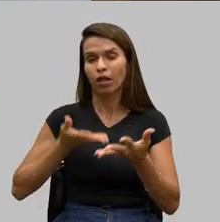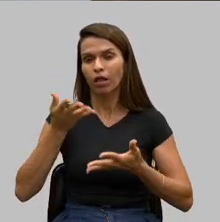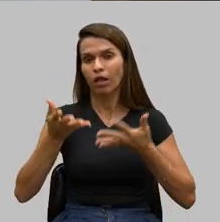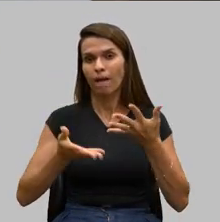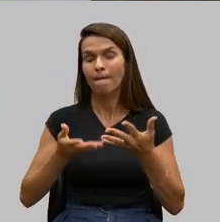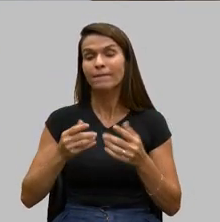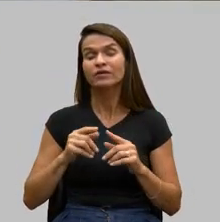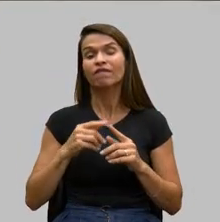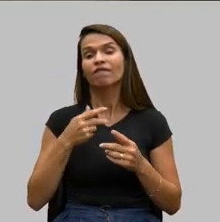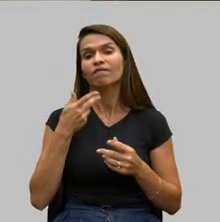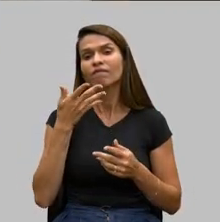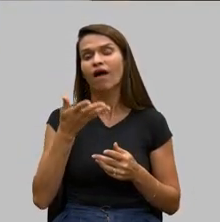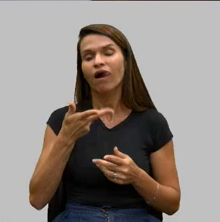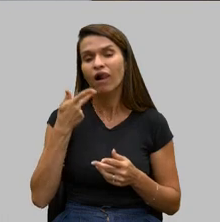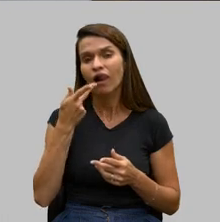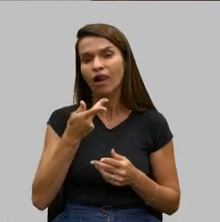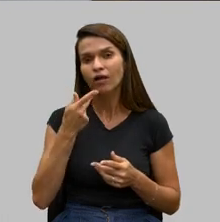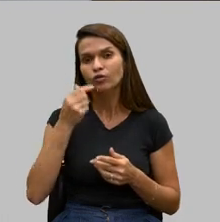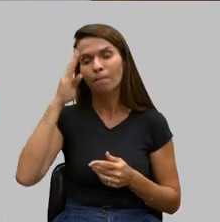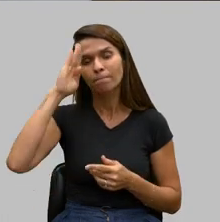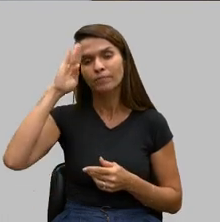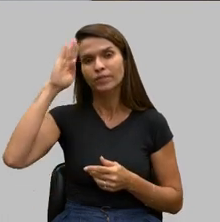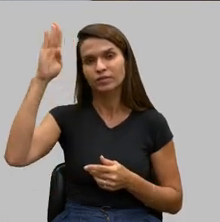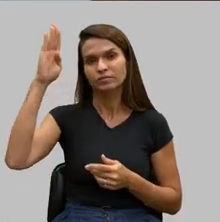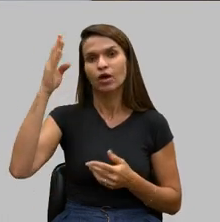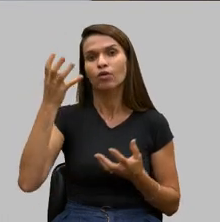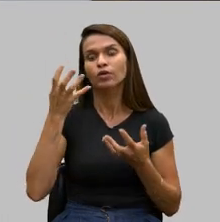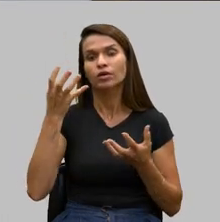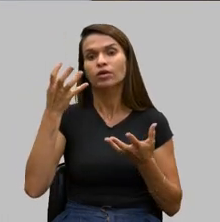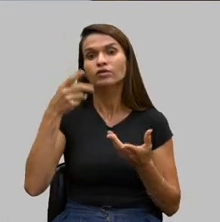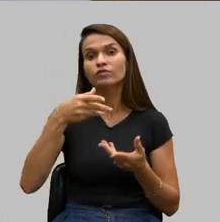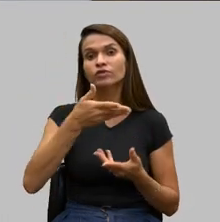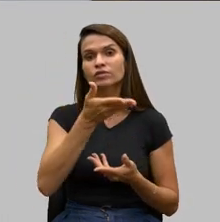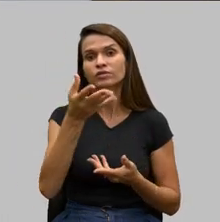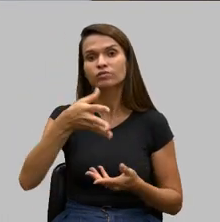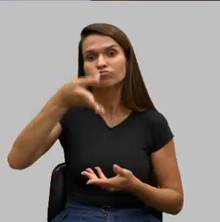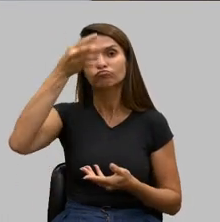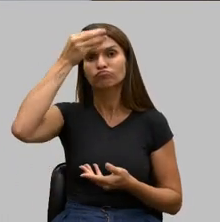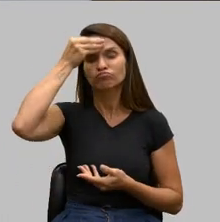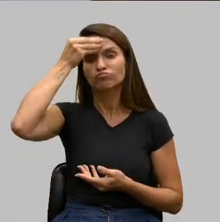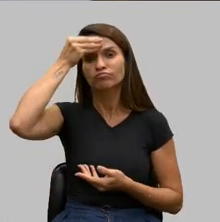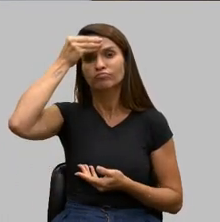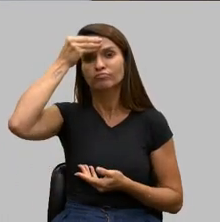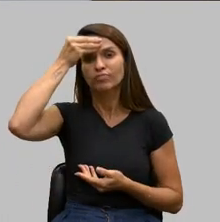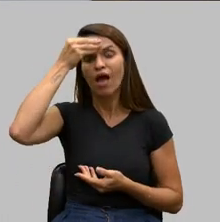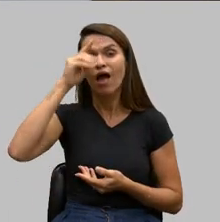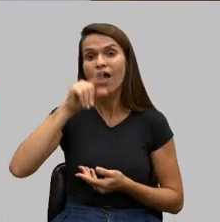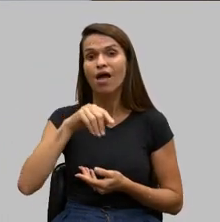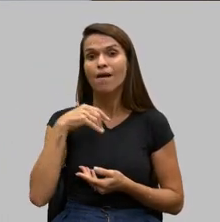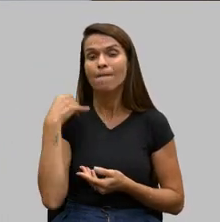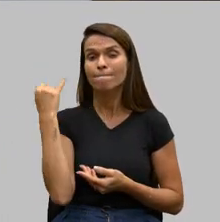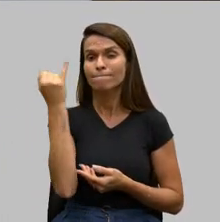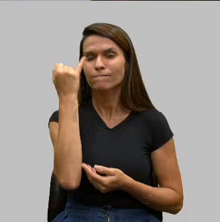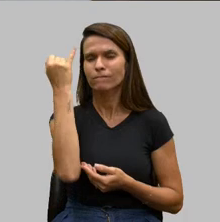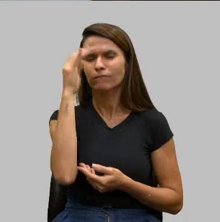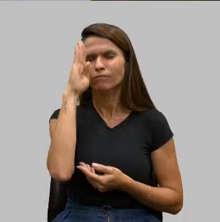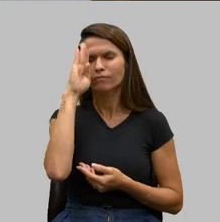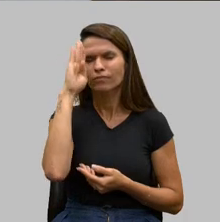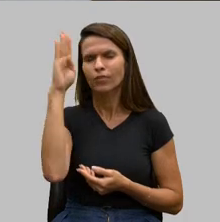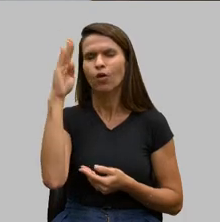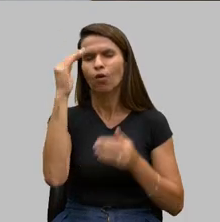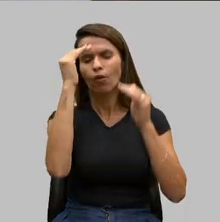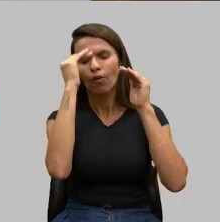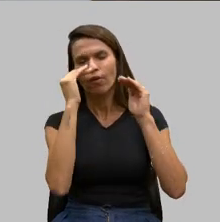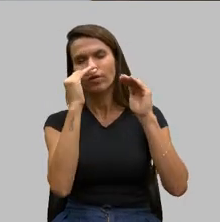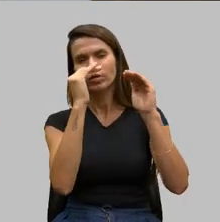do principal que eu queria deixar eh gravado para vocês é fundamental o respeito